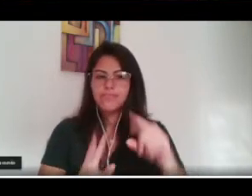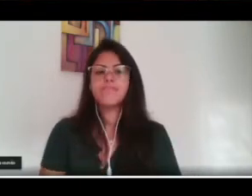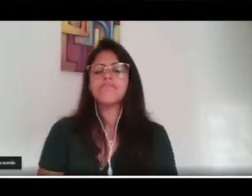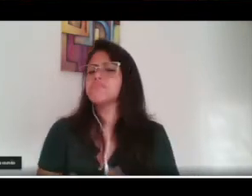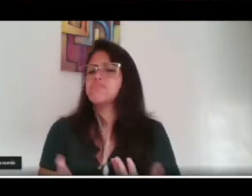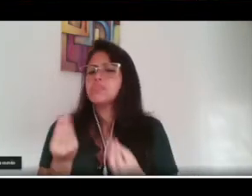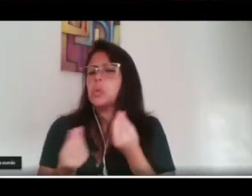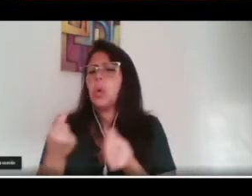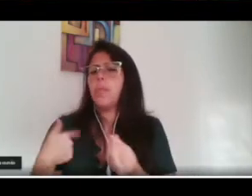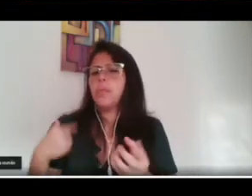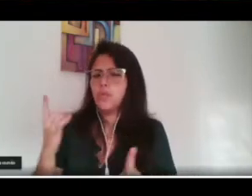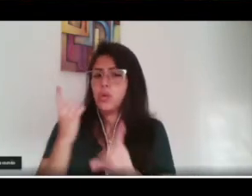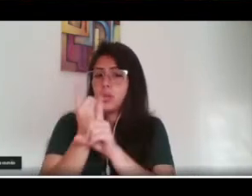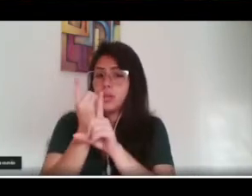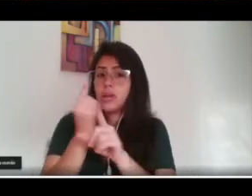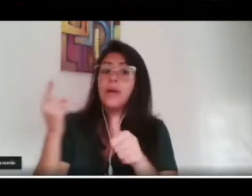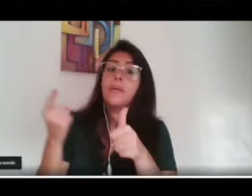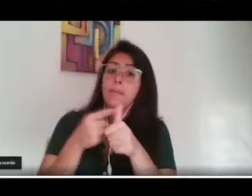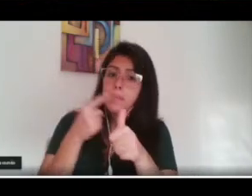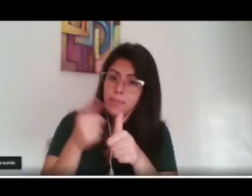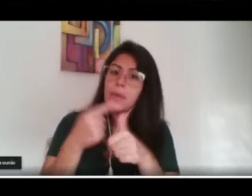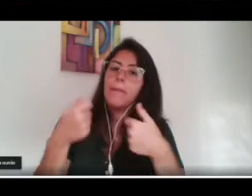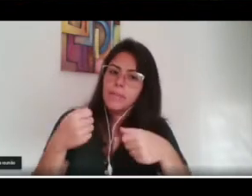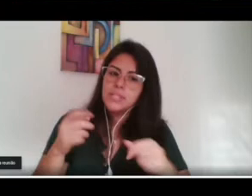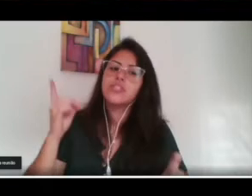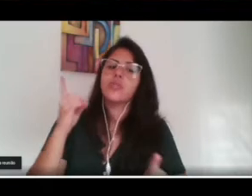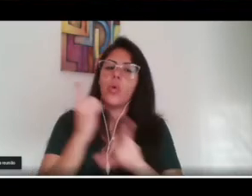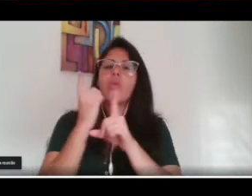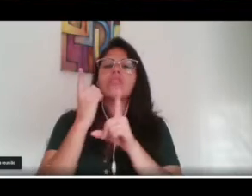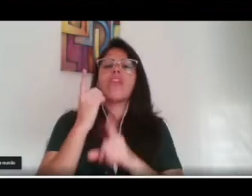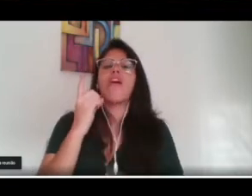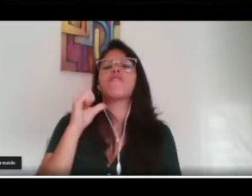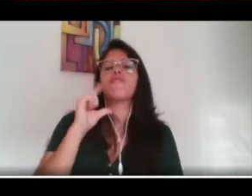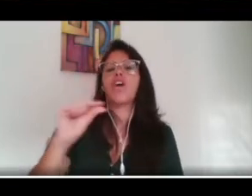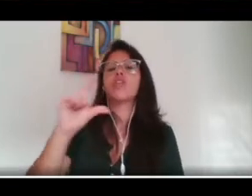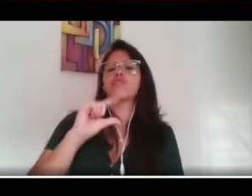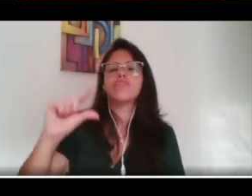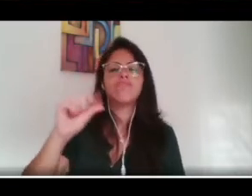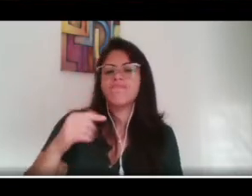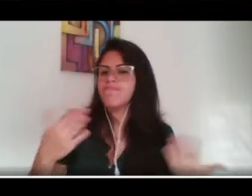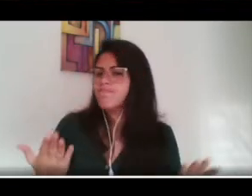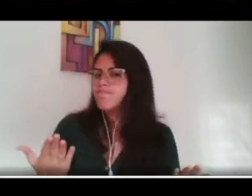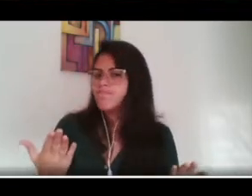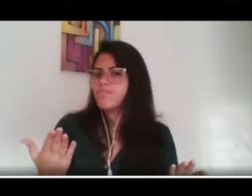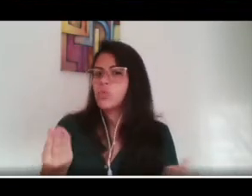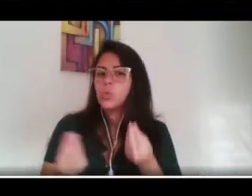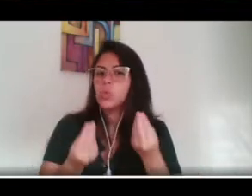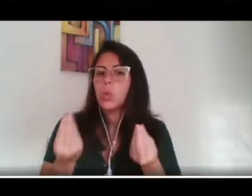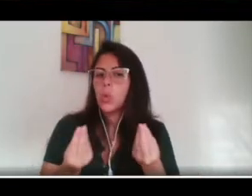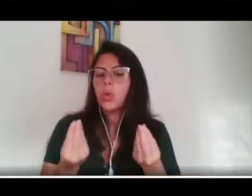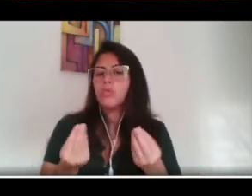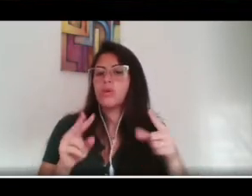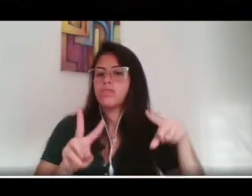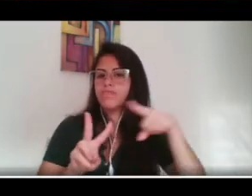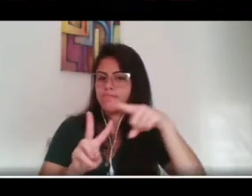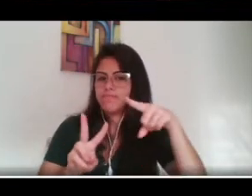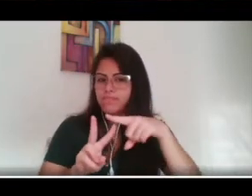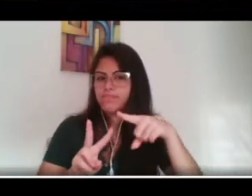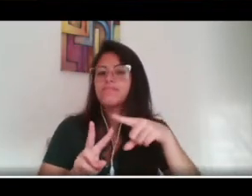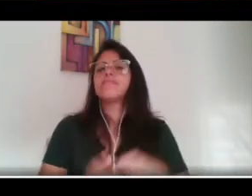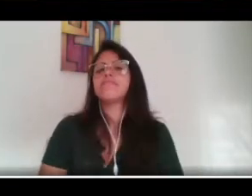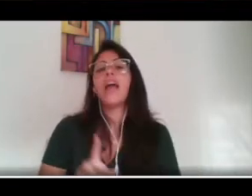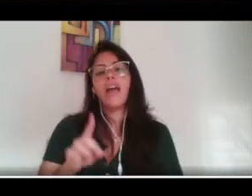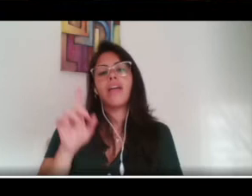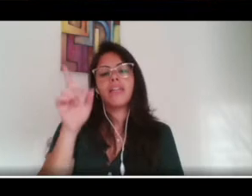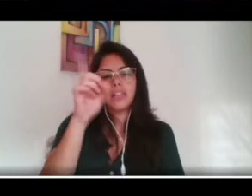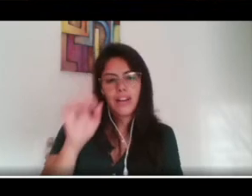achar o vetor velocidade. E ele é o quê? É a derivada da posição no tempo.